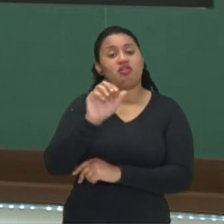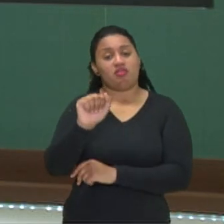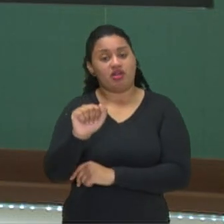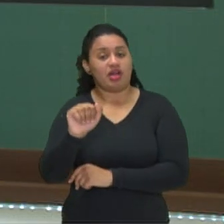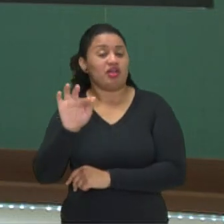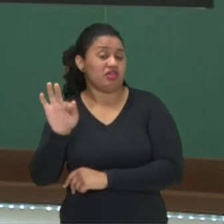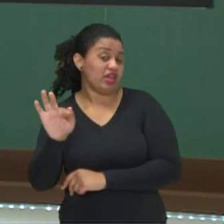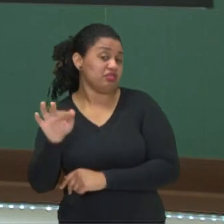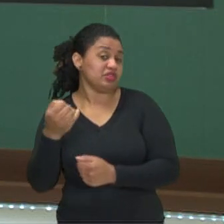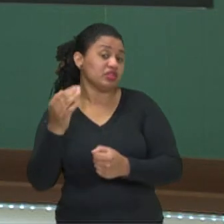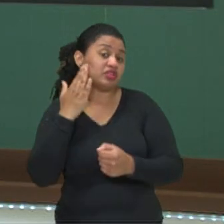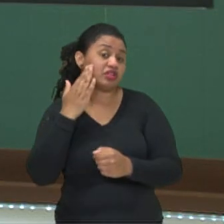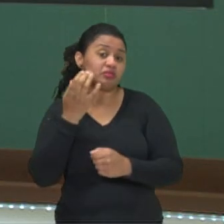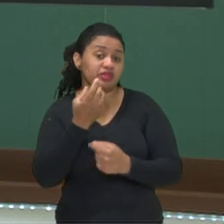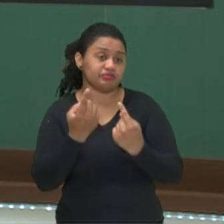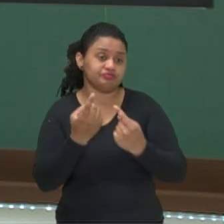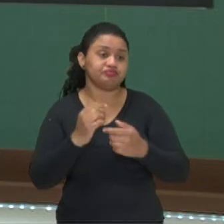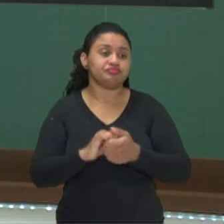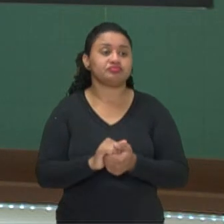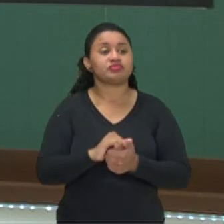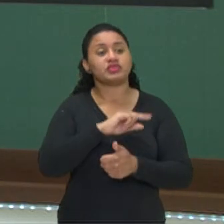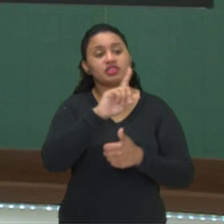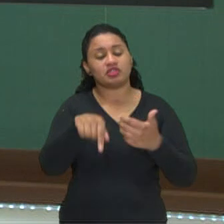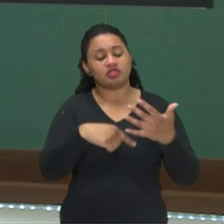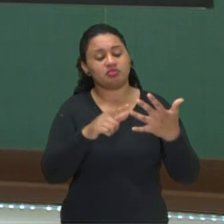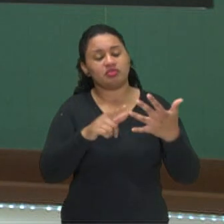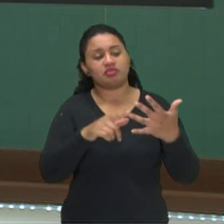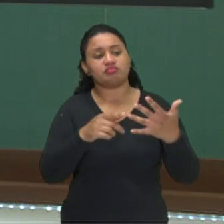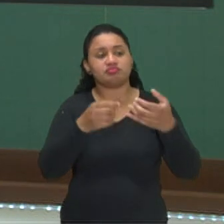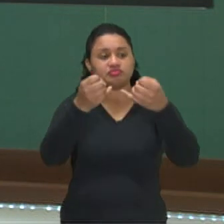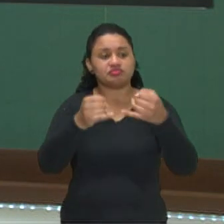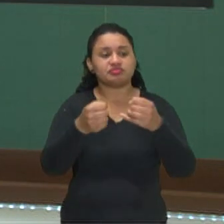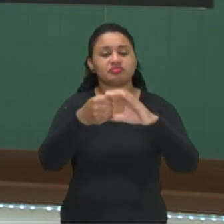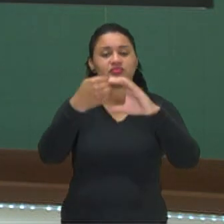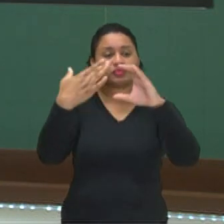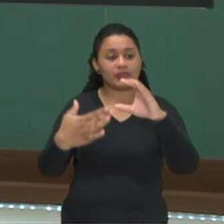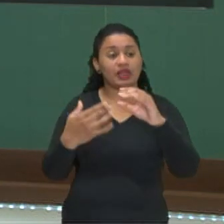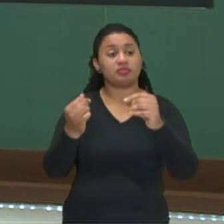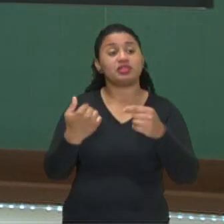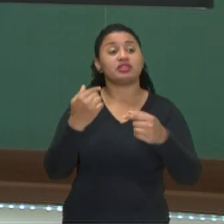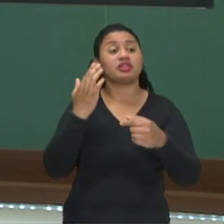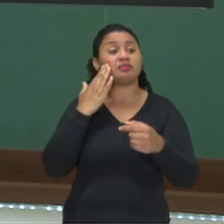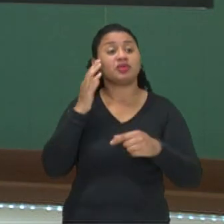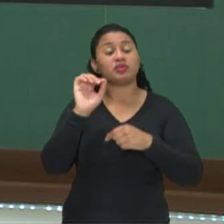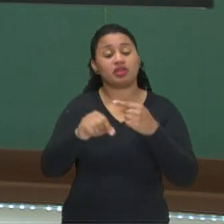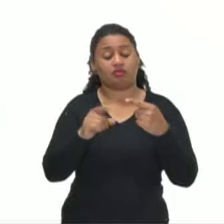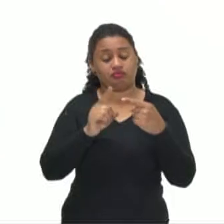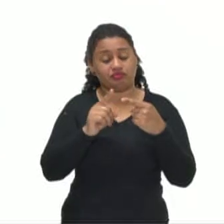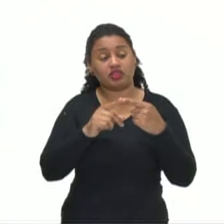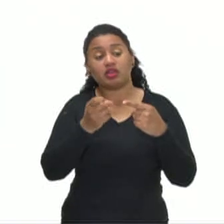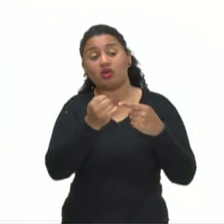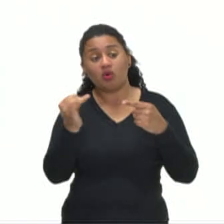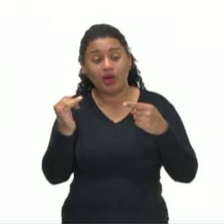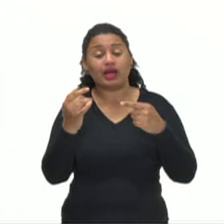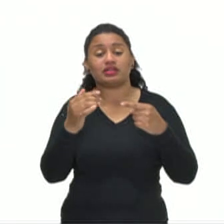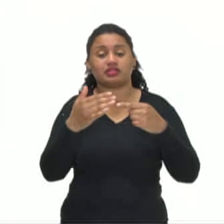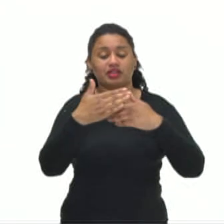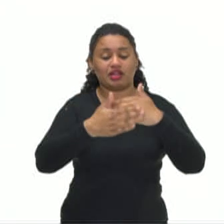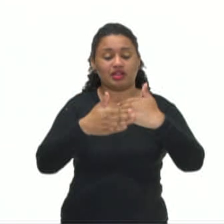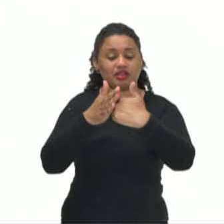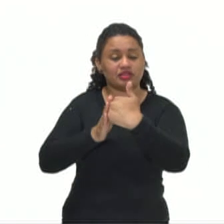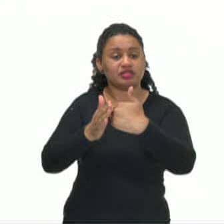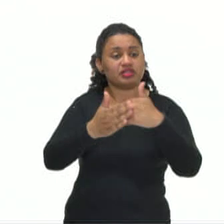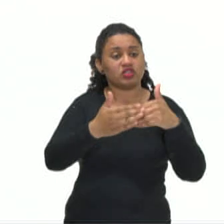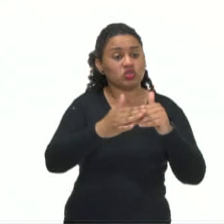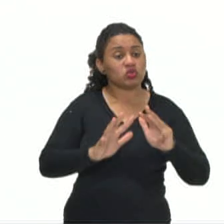número de faces. Depois vão descrever as características, que para ser poliedro regular, o que a gente tem que ver? Quais são as faces? Todas as